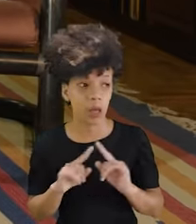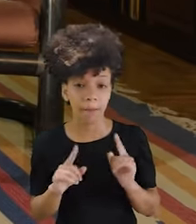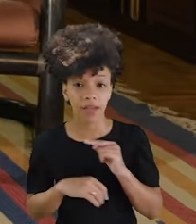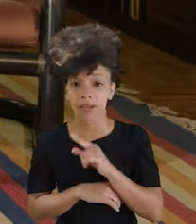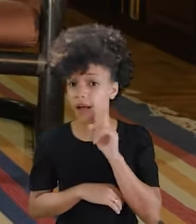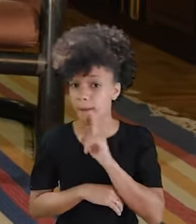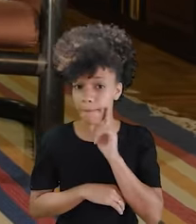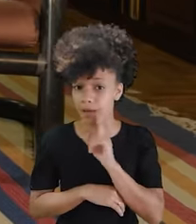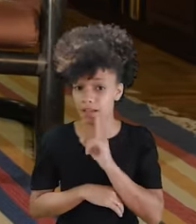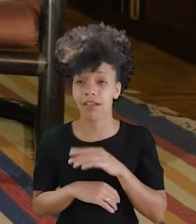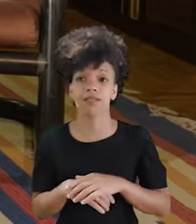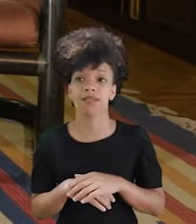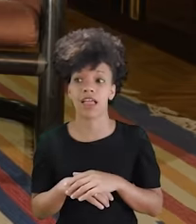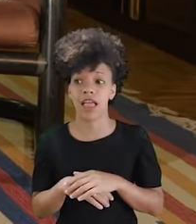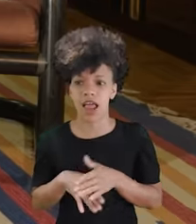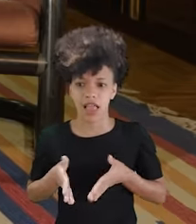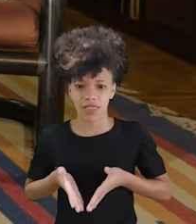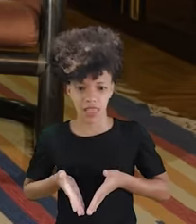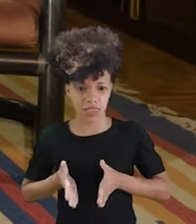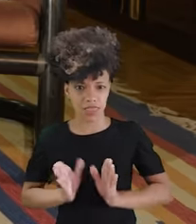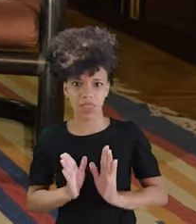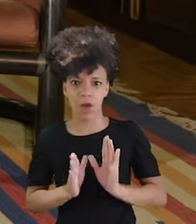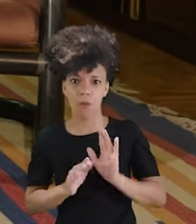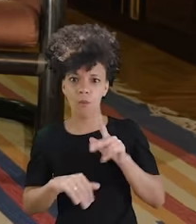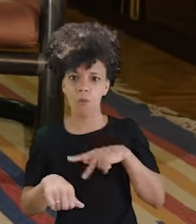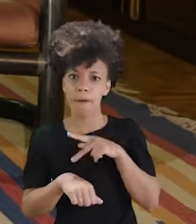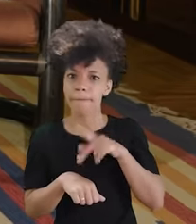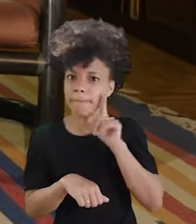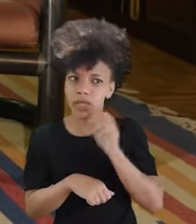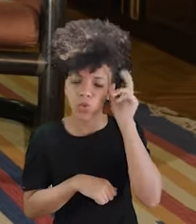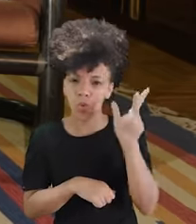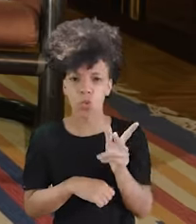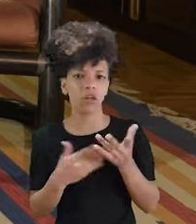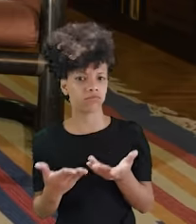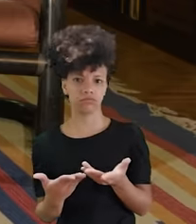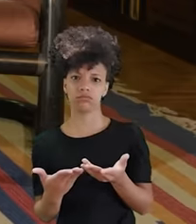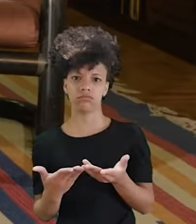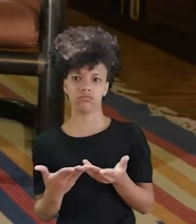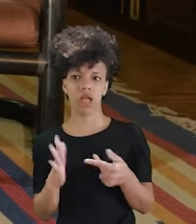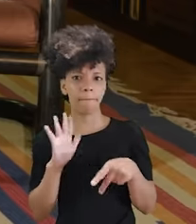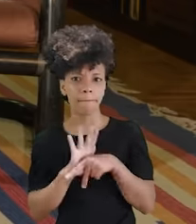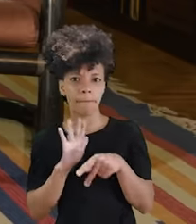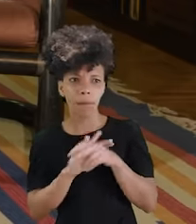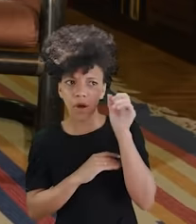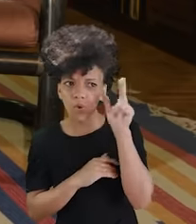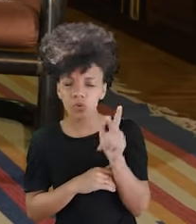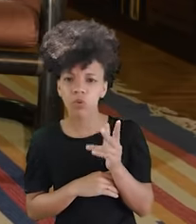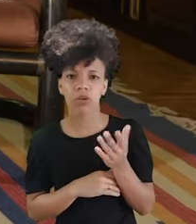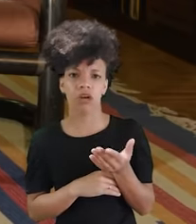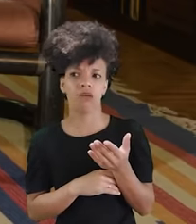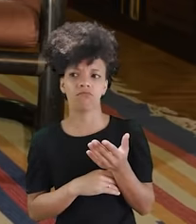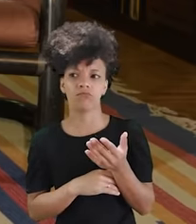é americana é por por Nascimento né a cultura americana para o nascimento ela é